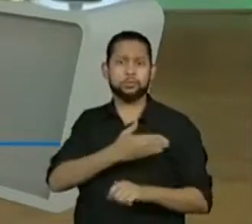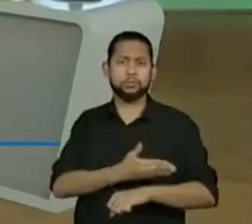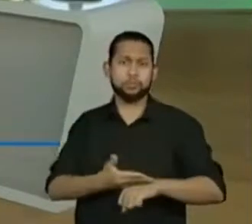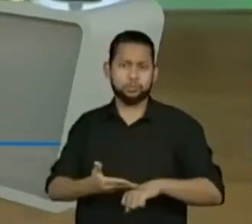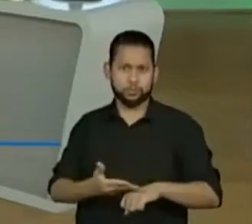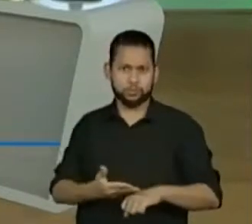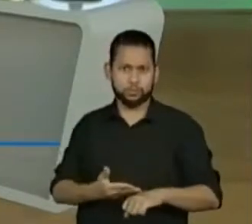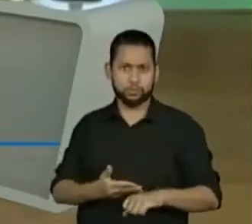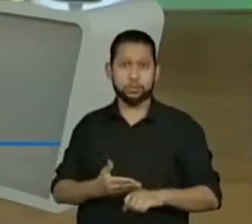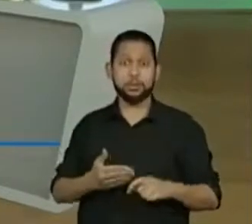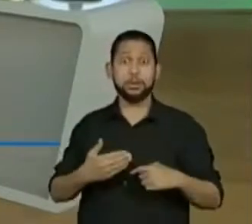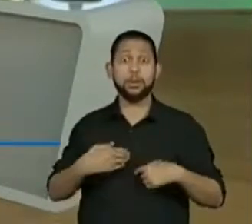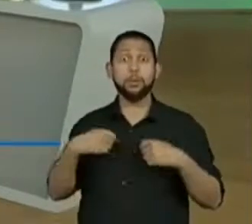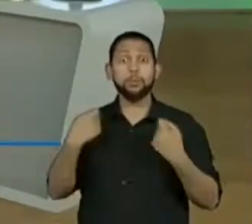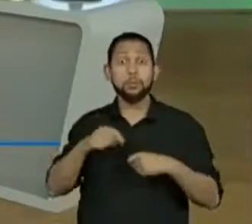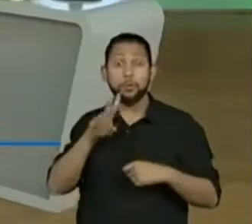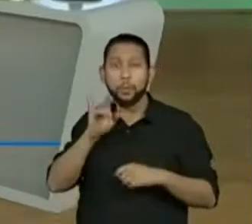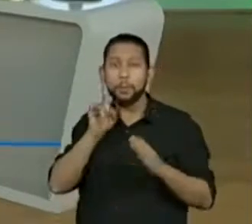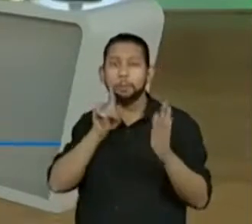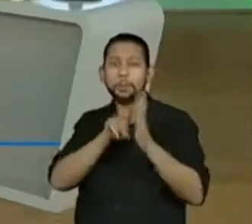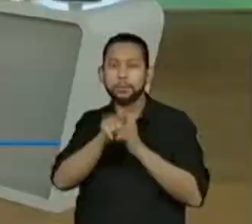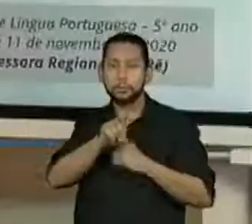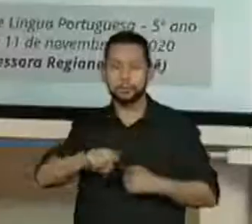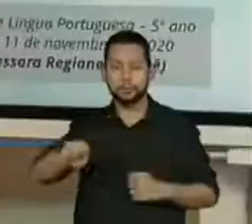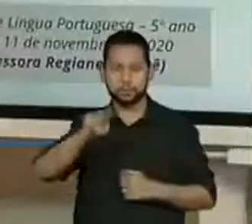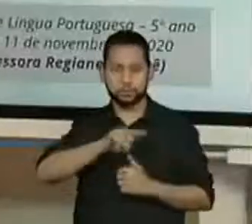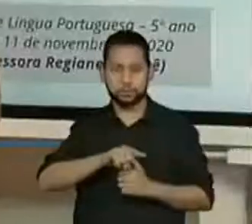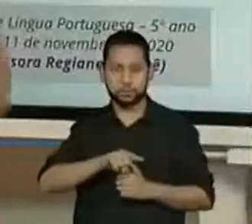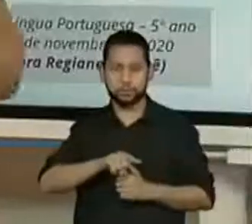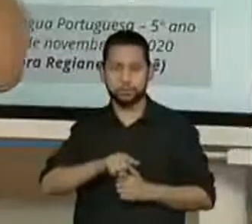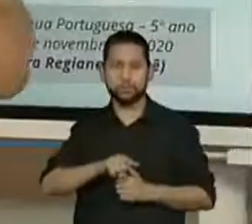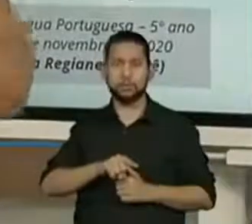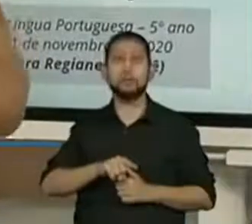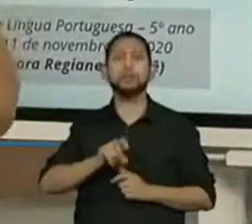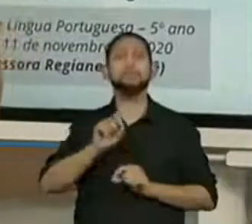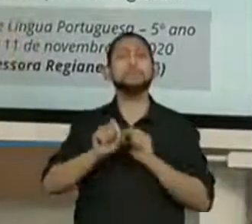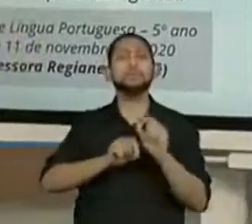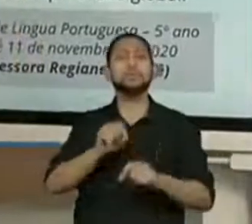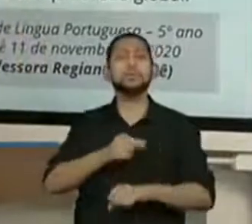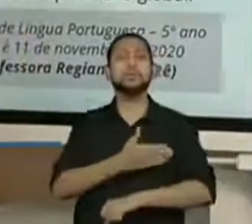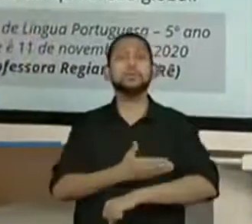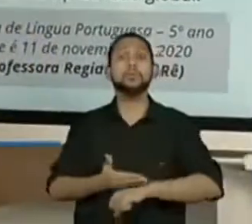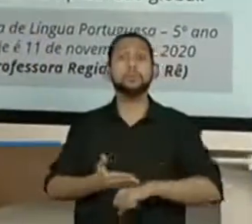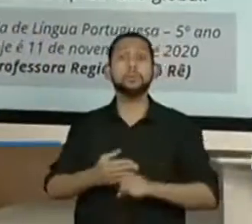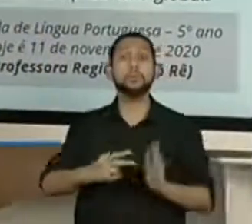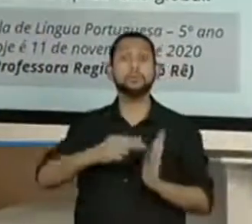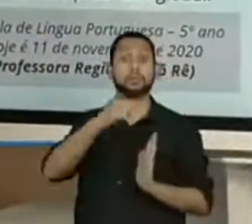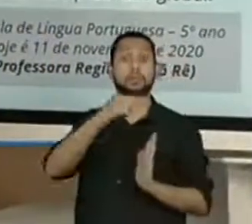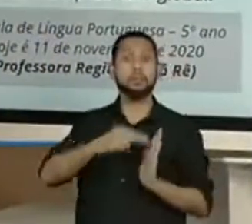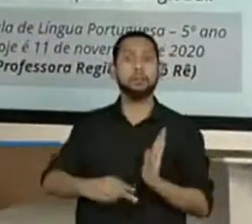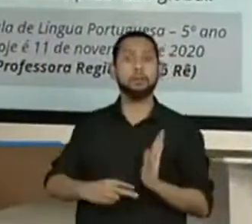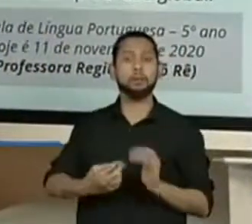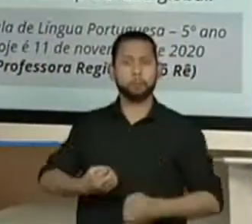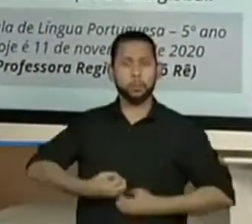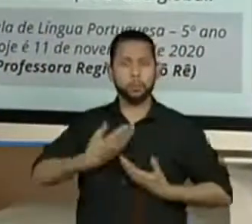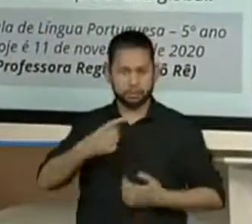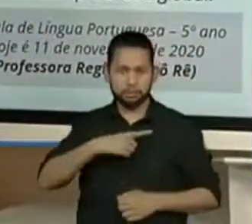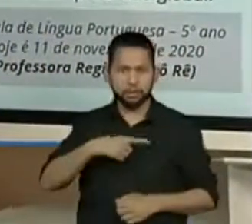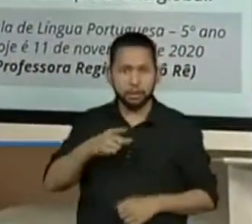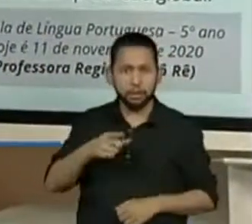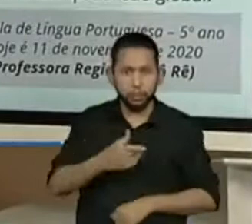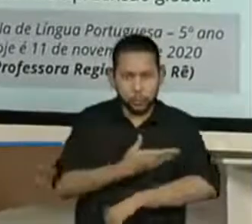então eu vou já vou perguntar para vocês quem aí tem um hábito de ler poemas